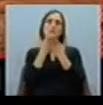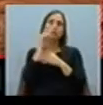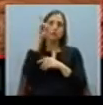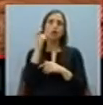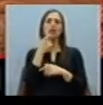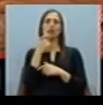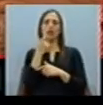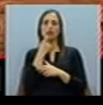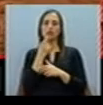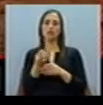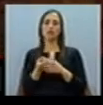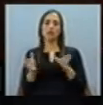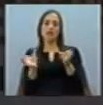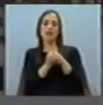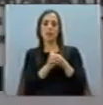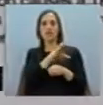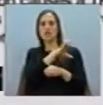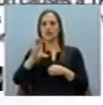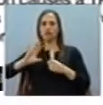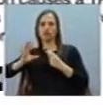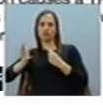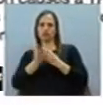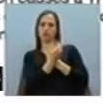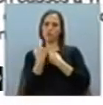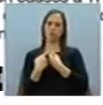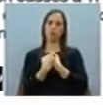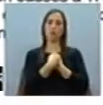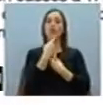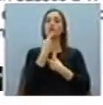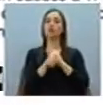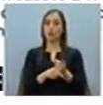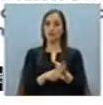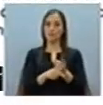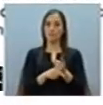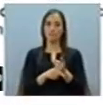foi formada uma equipa científica muito alargada, para que nos diz basicamente o seguinte: